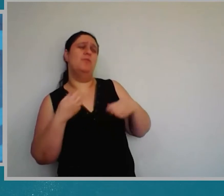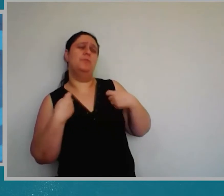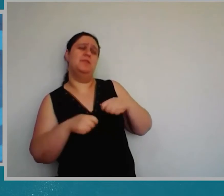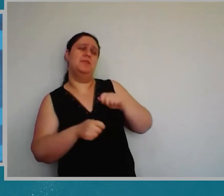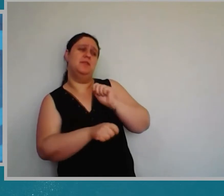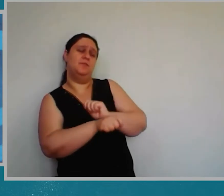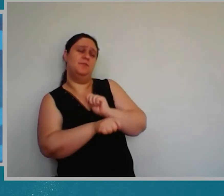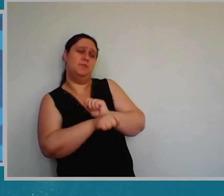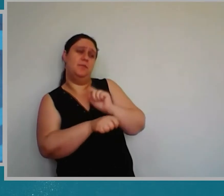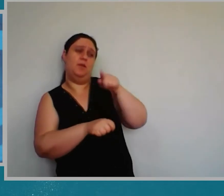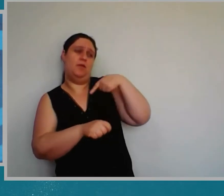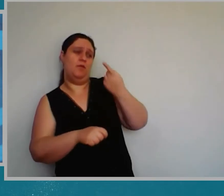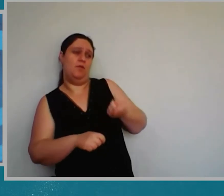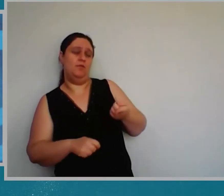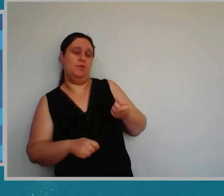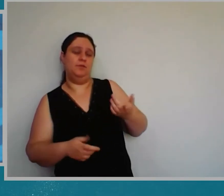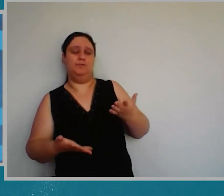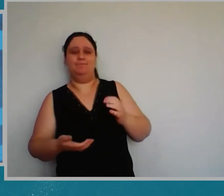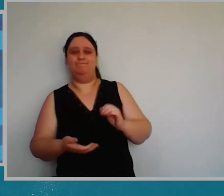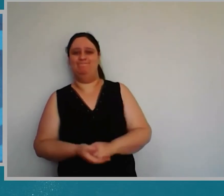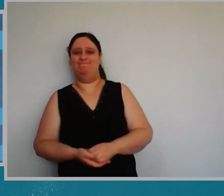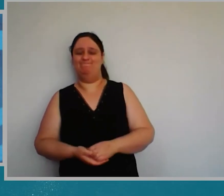Olha só que tristeza.